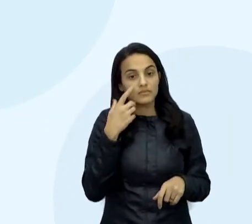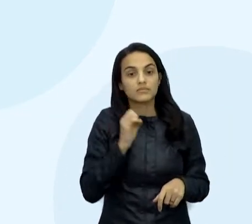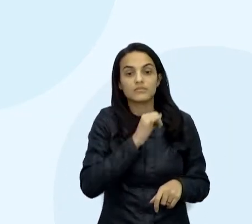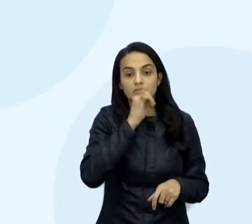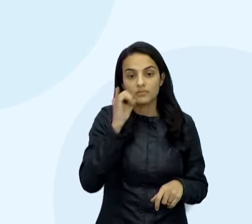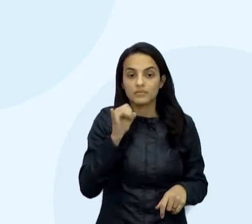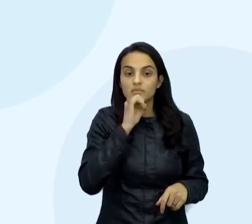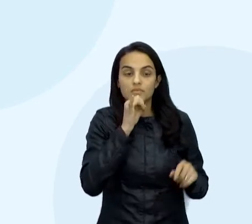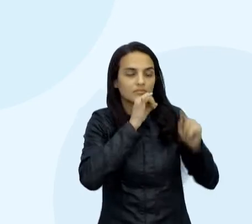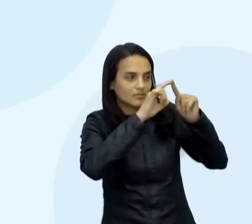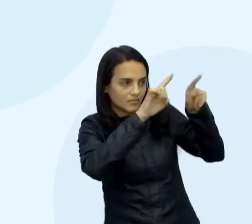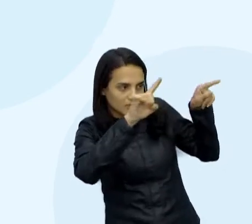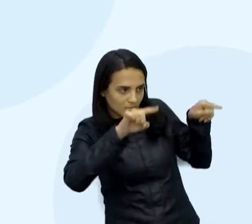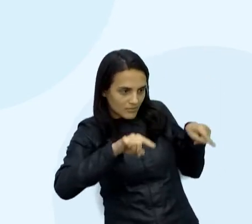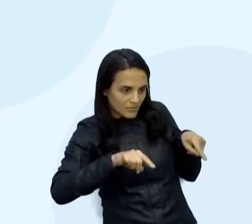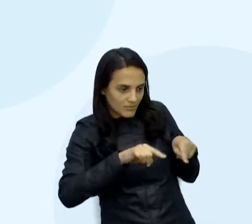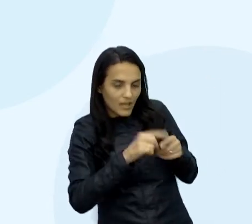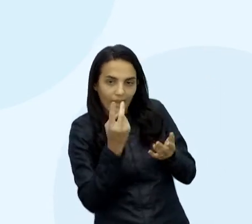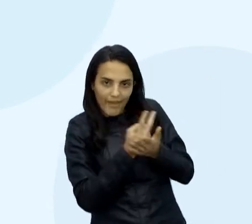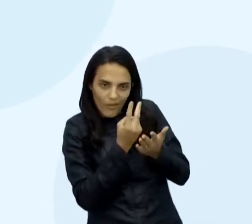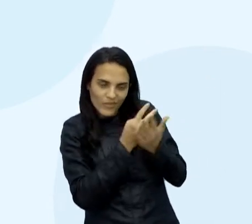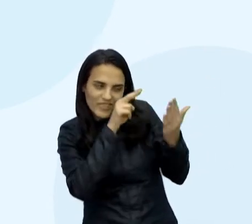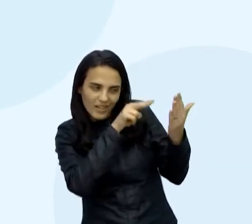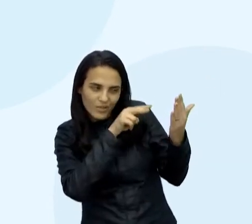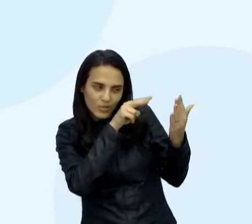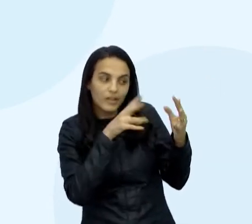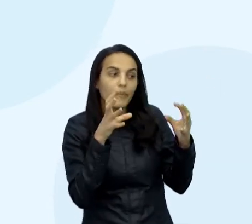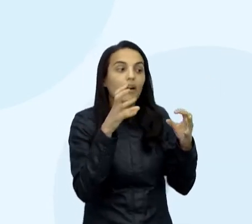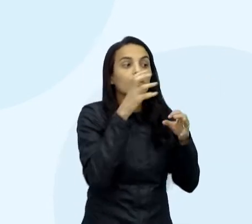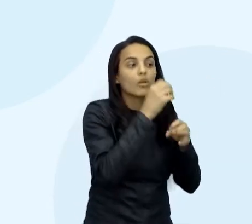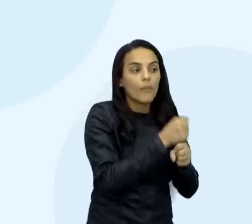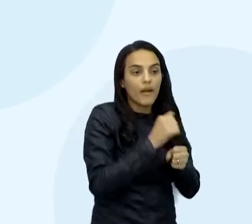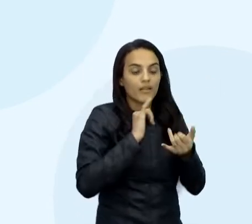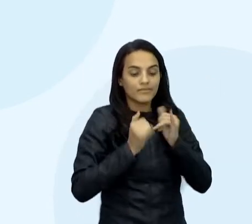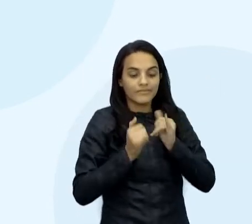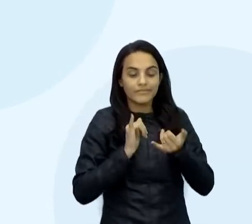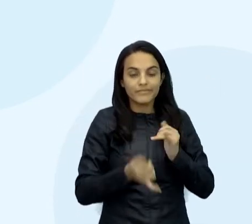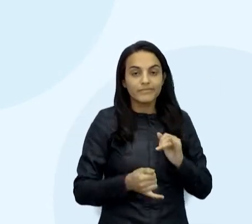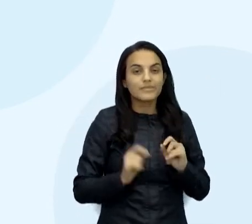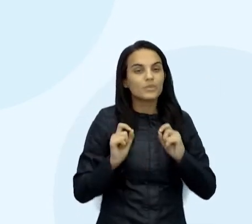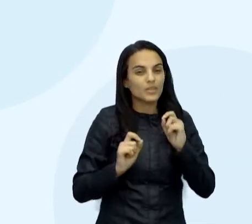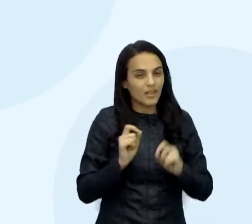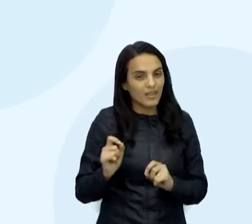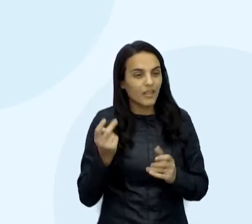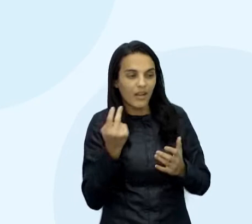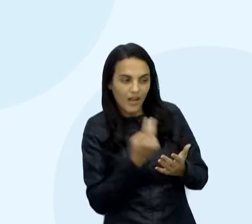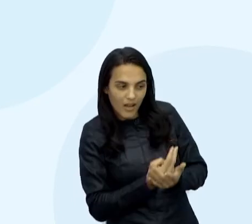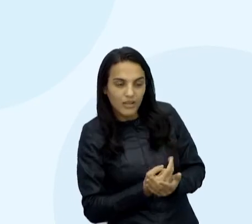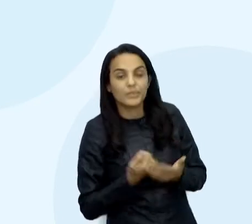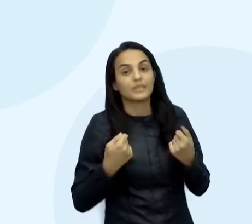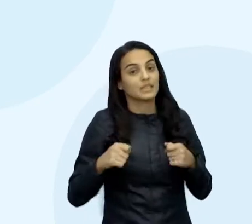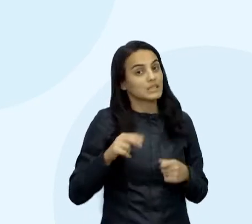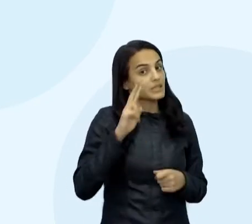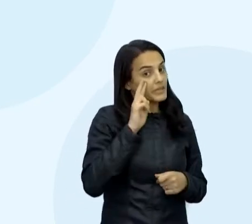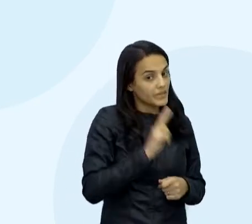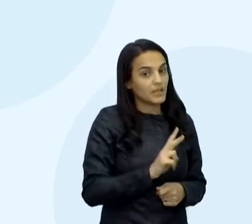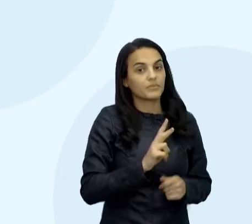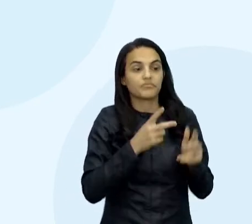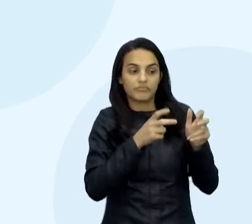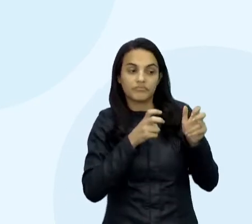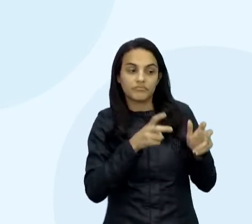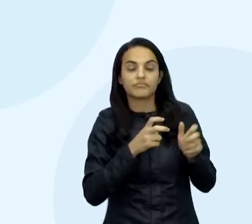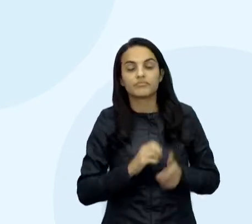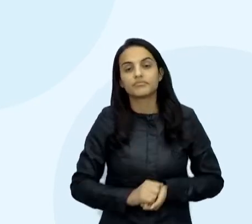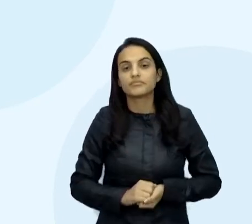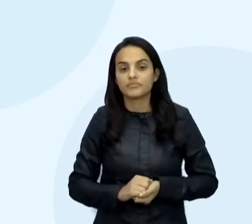lá no relógio está com erro de leitura, se o problema está no equipamento que está lendo o consumo da sua casa, aquele